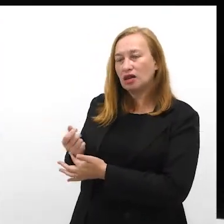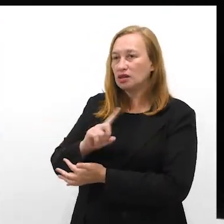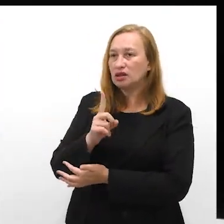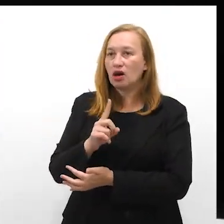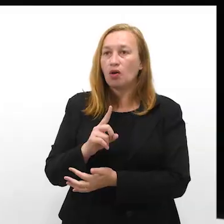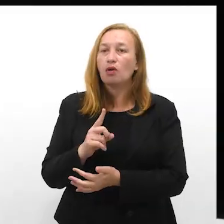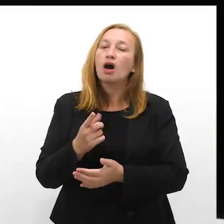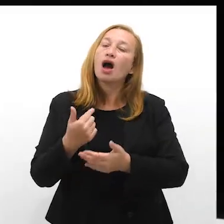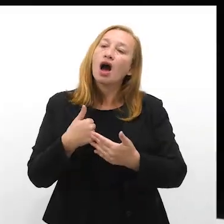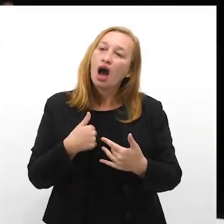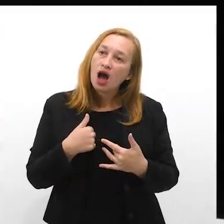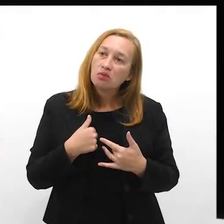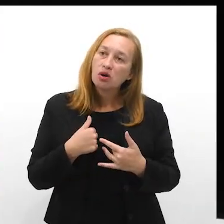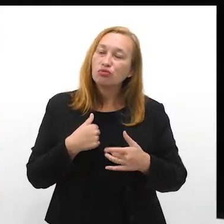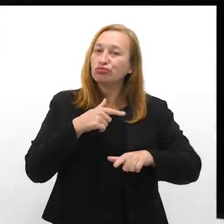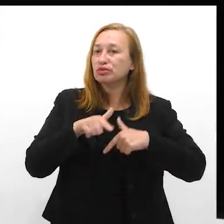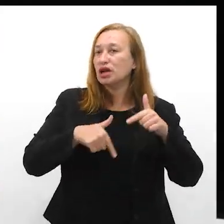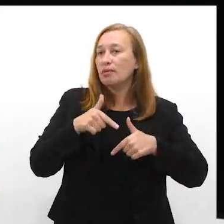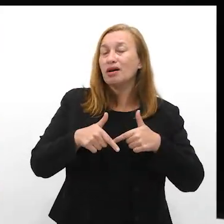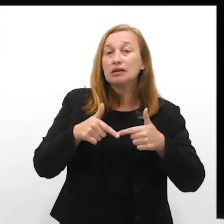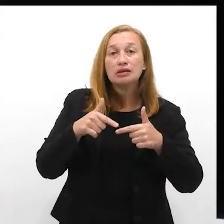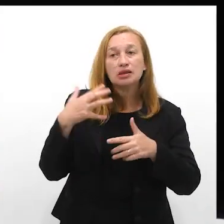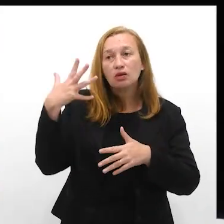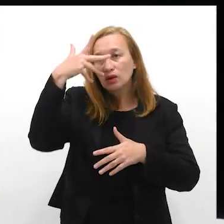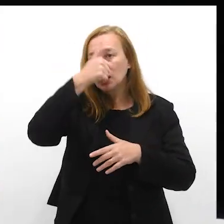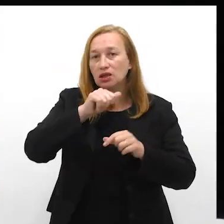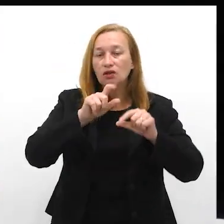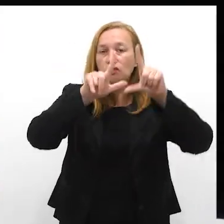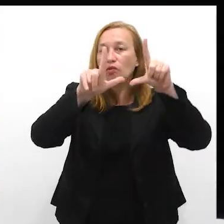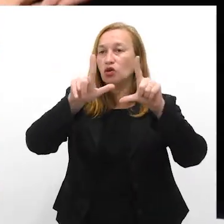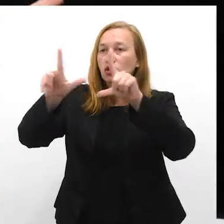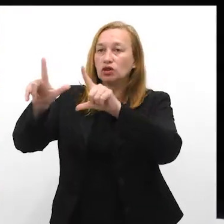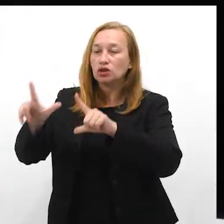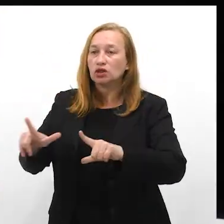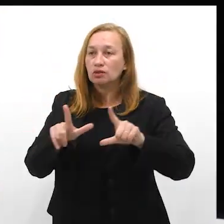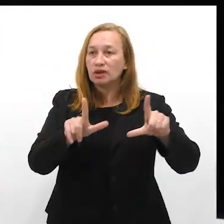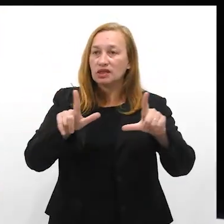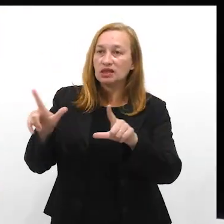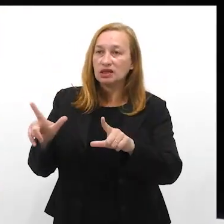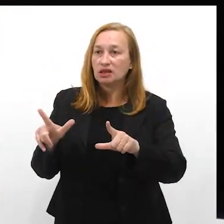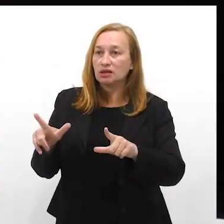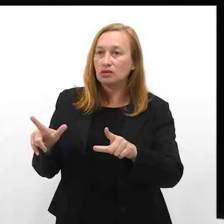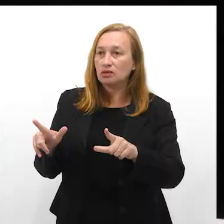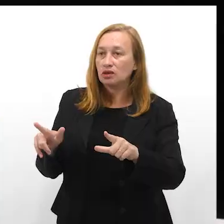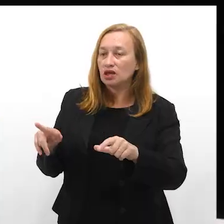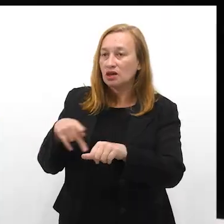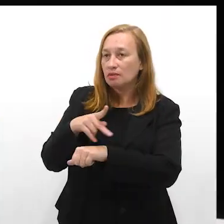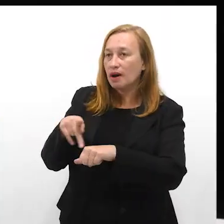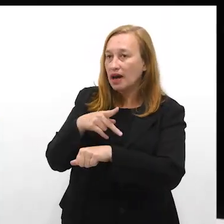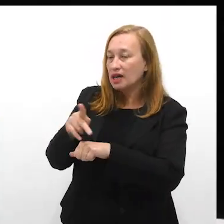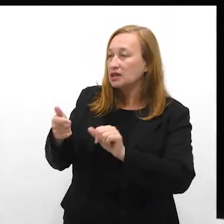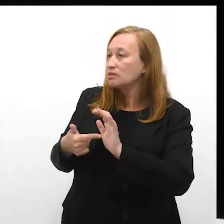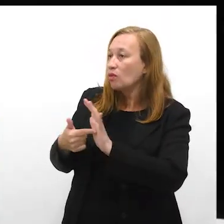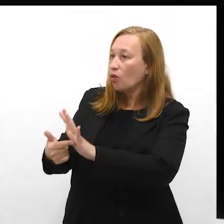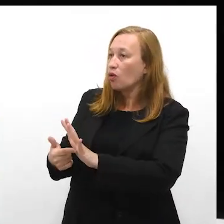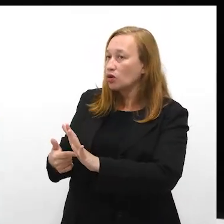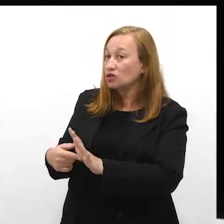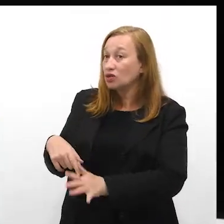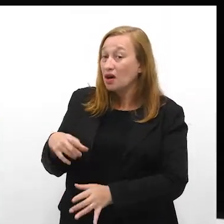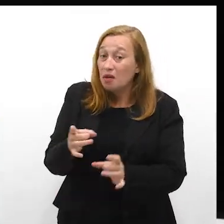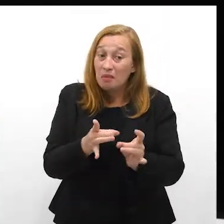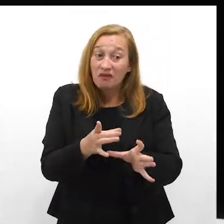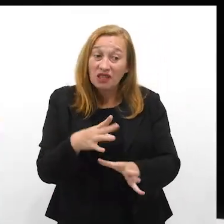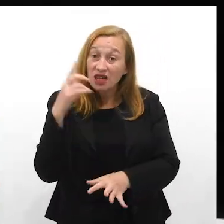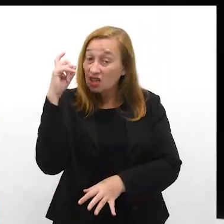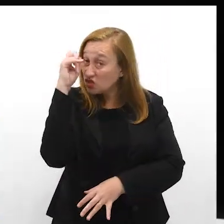são bonitas, eu exponho nos Correios, em espaços culturais, eu expus em Portugal. E para vender,